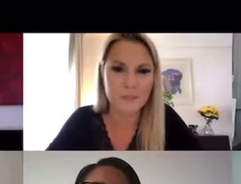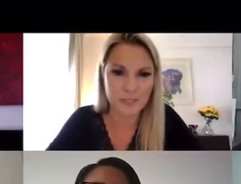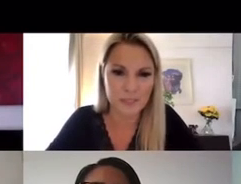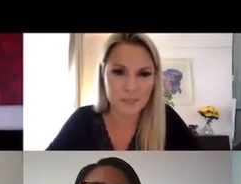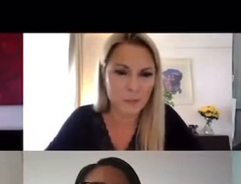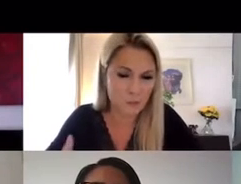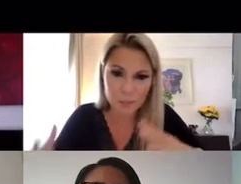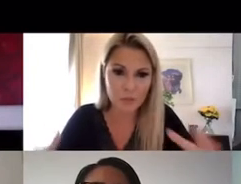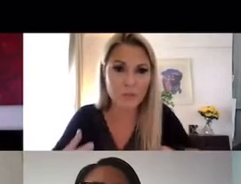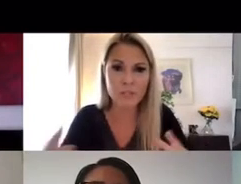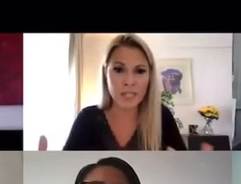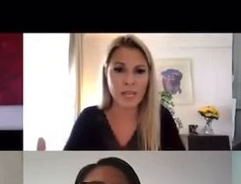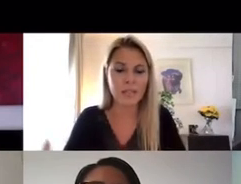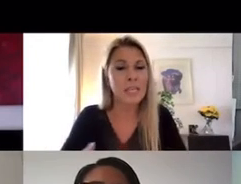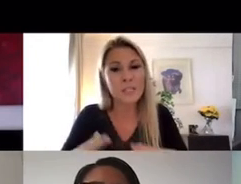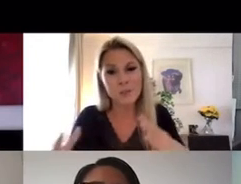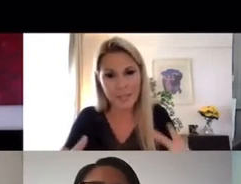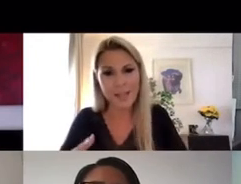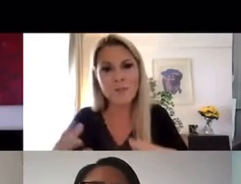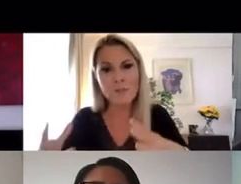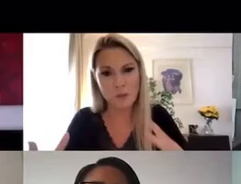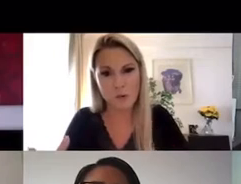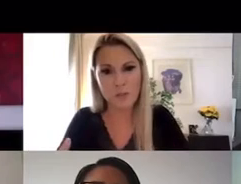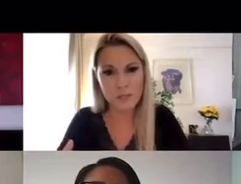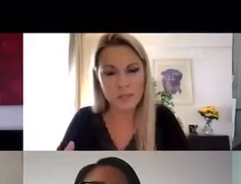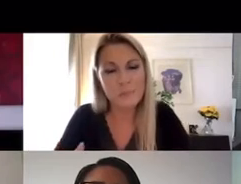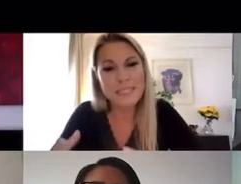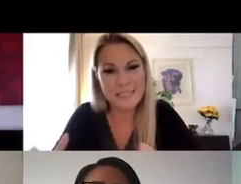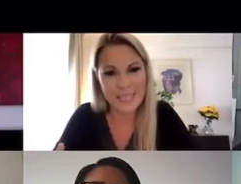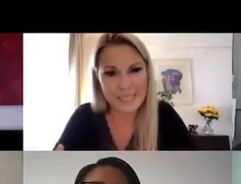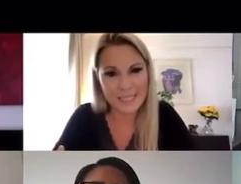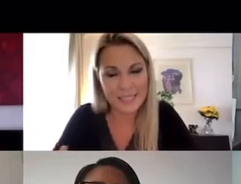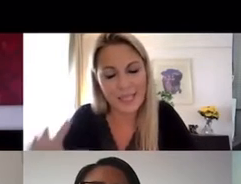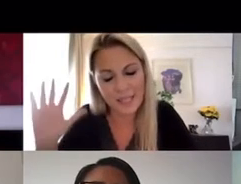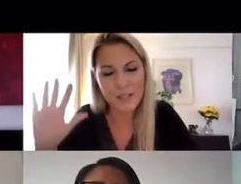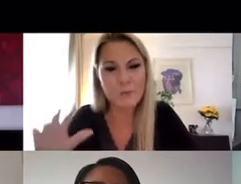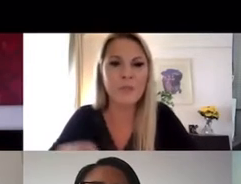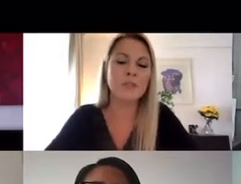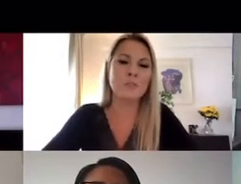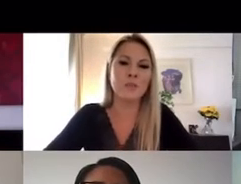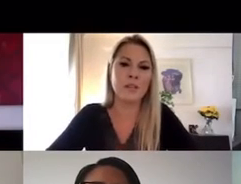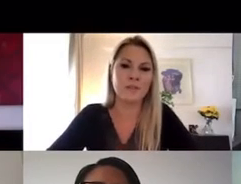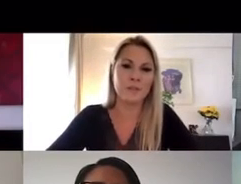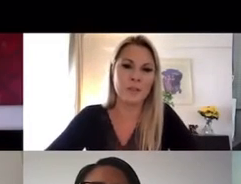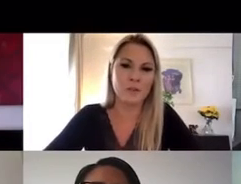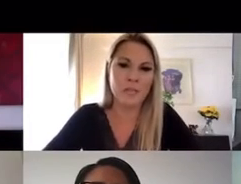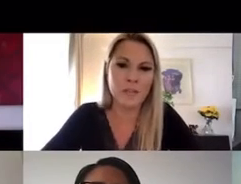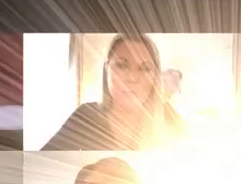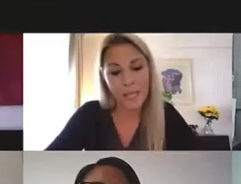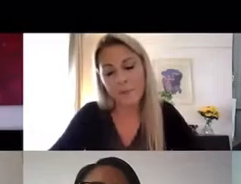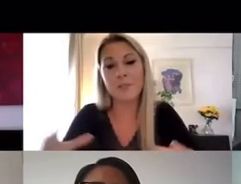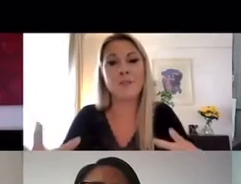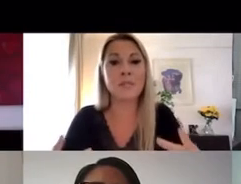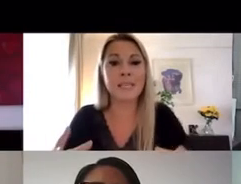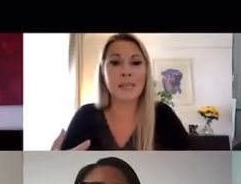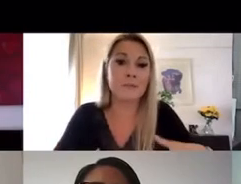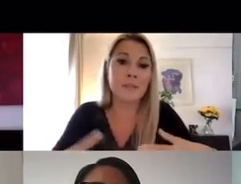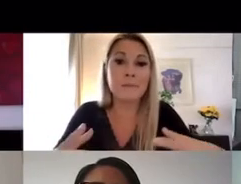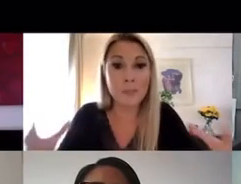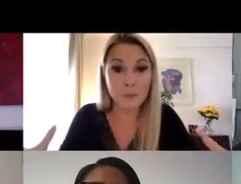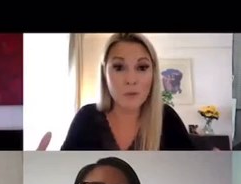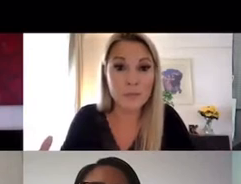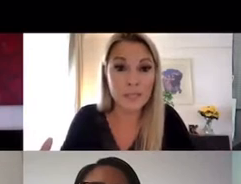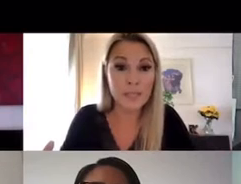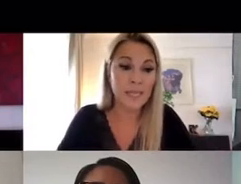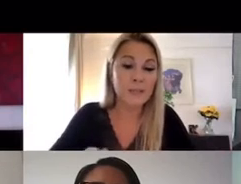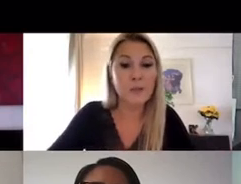momento ando a ver. Uma questão de curiosidade. Se eu vir alguma coisa que me interesse, aí eu penso se ponho à venda ou não. E depois eu fiz aquela